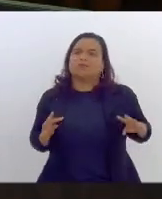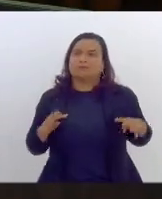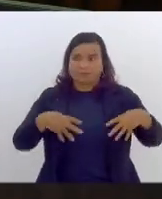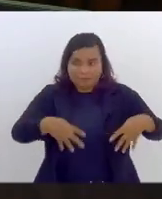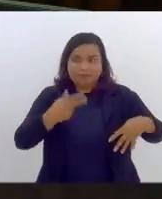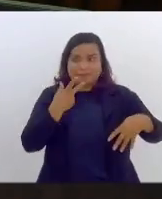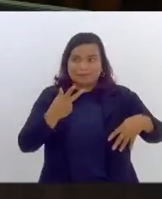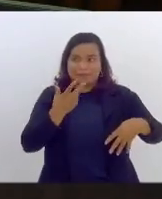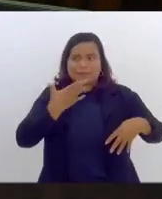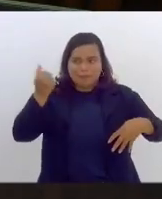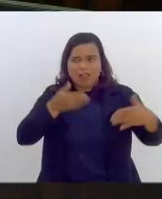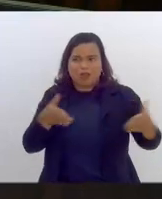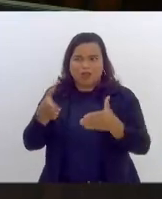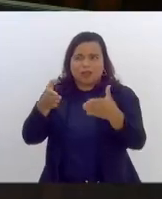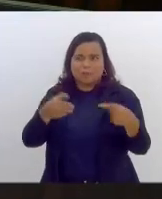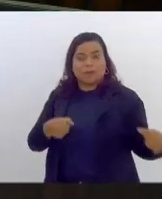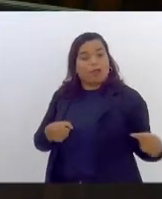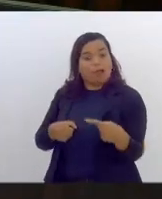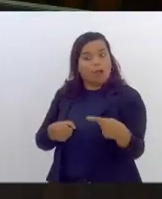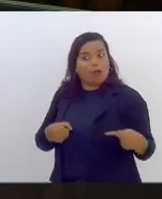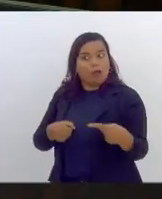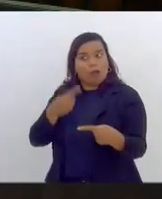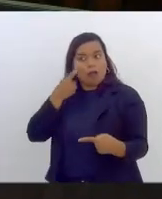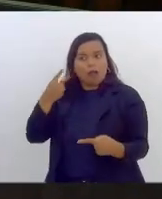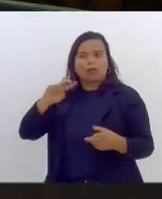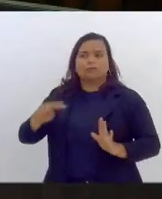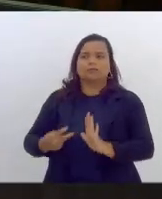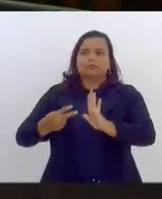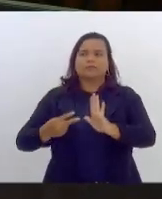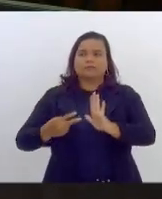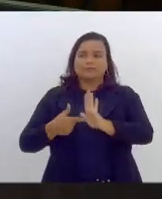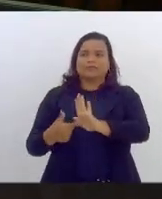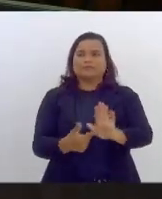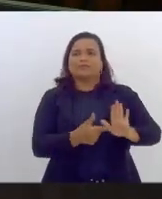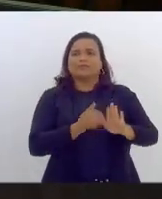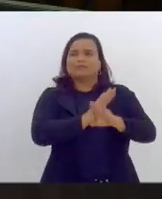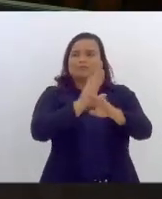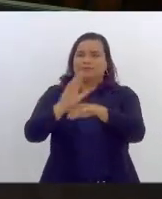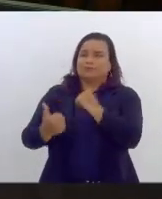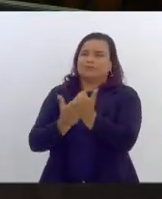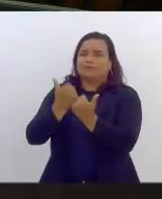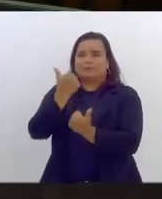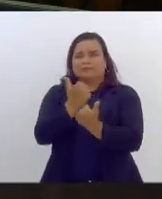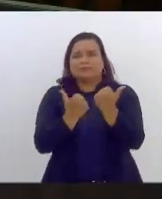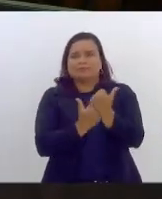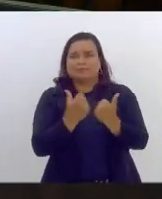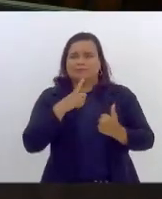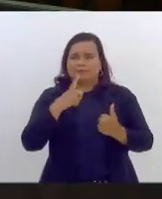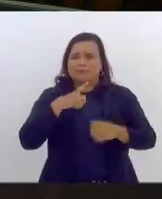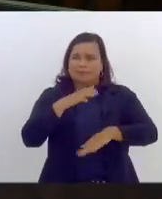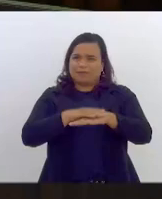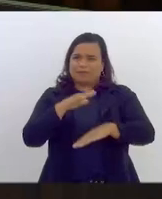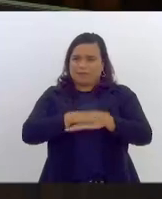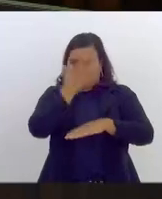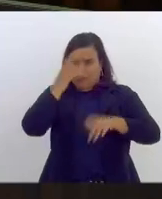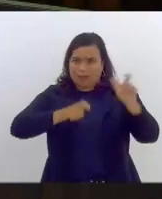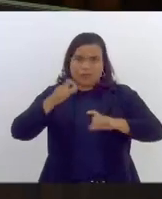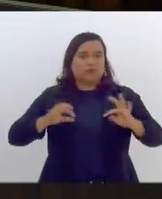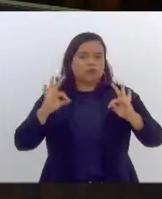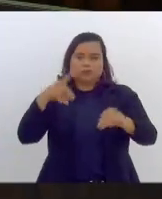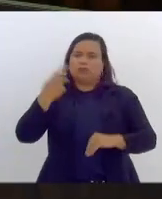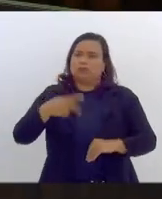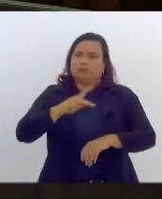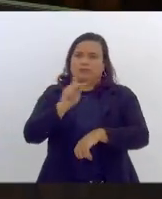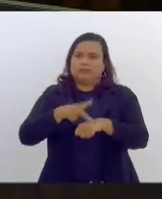melhor caminho tem que ser o caminho do reconhecimento que nós temos com todas as pessoas desse país